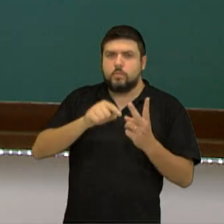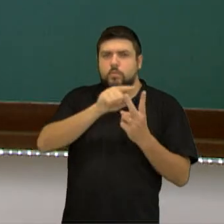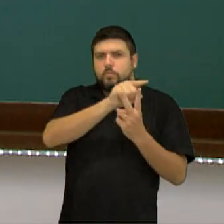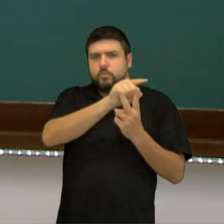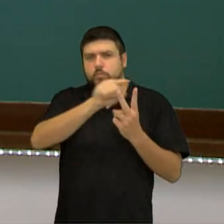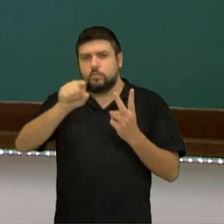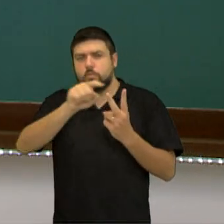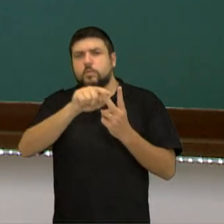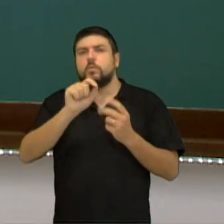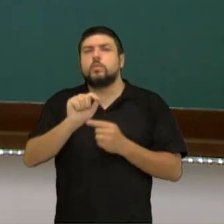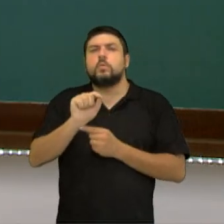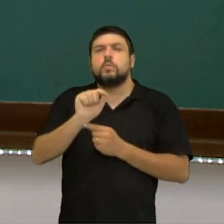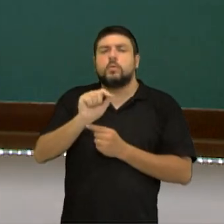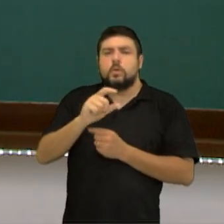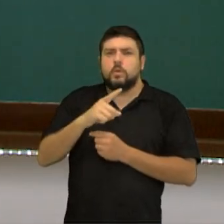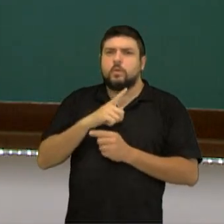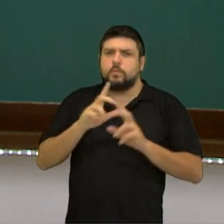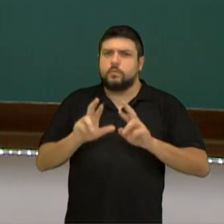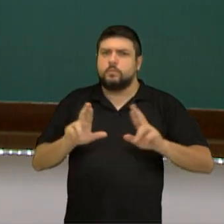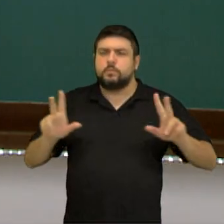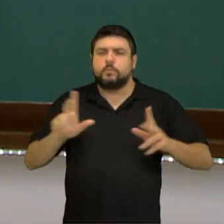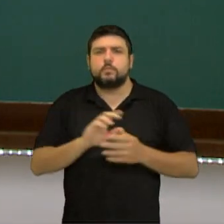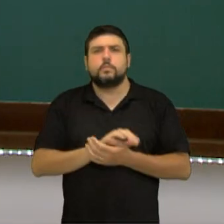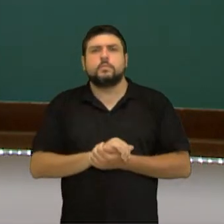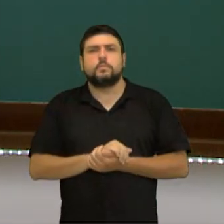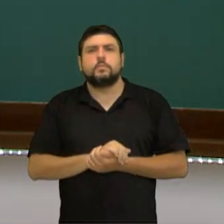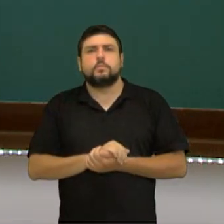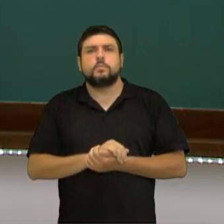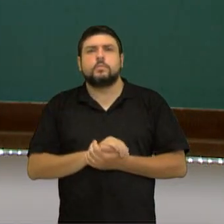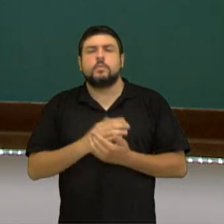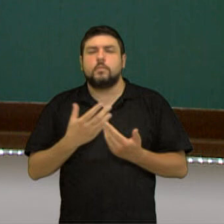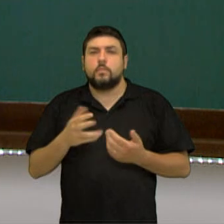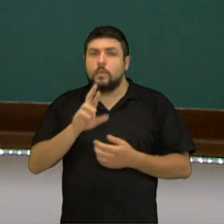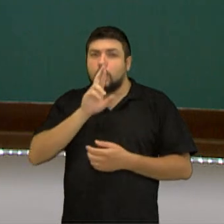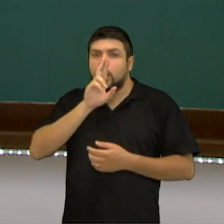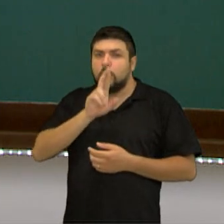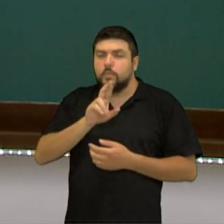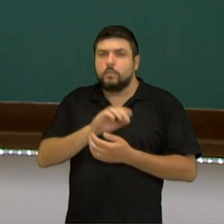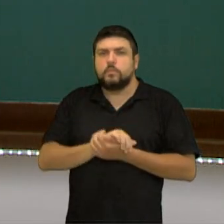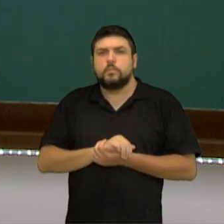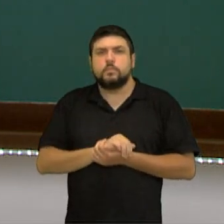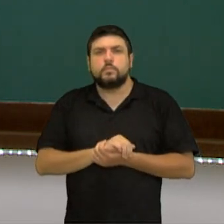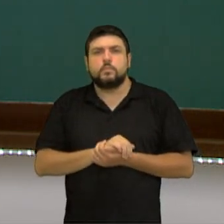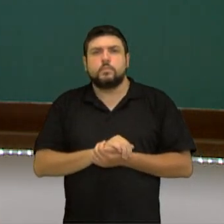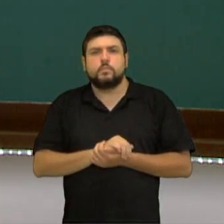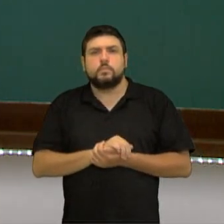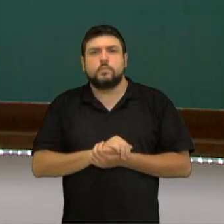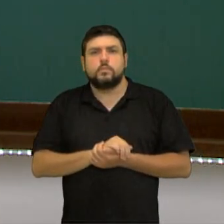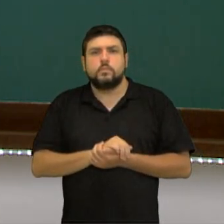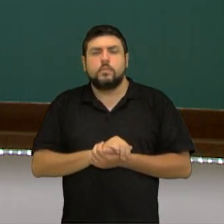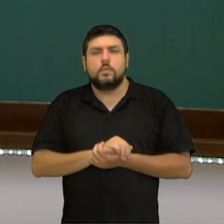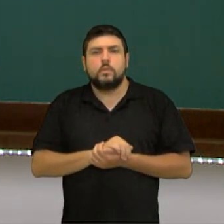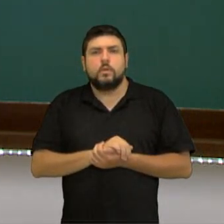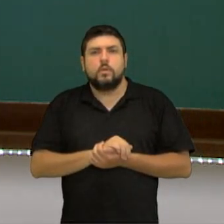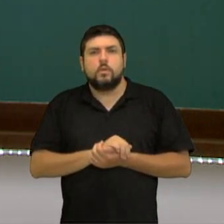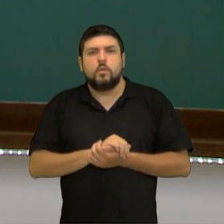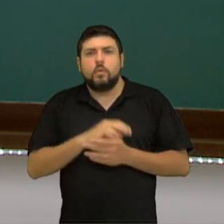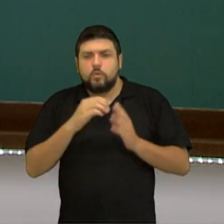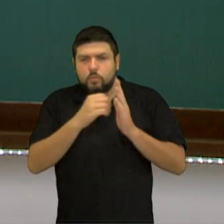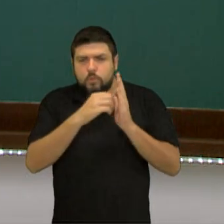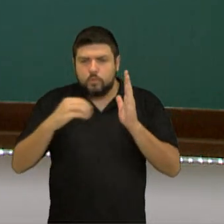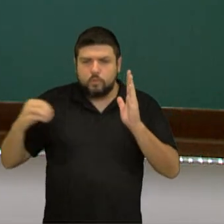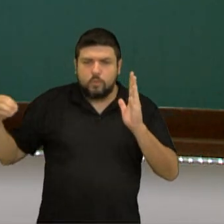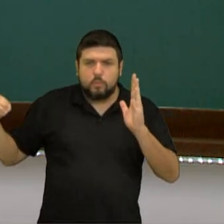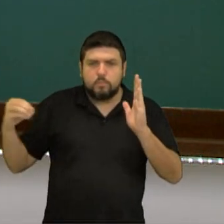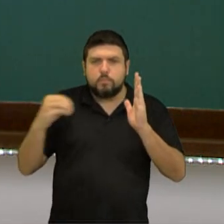é um vetor, você tem essa diferença sim. Então, resposta. No choque perfeitamente elástico, que é essa situação, o